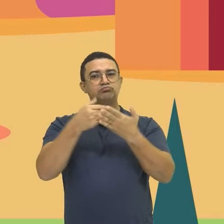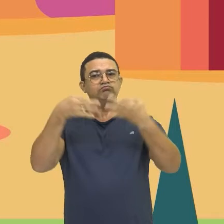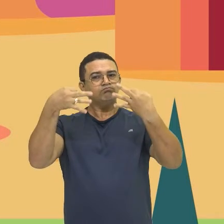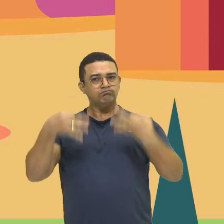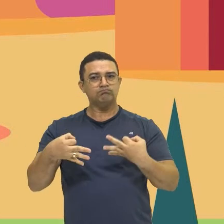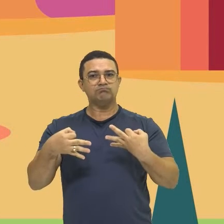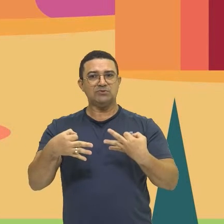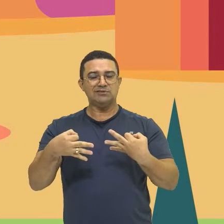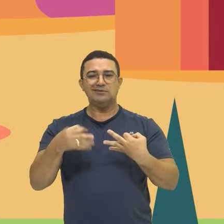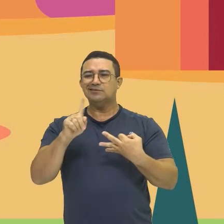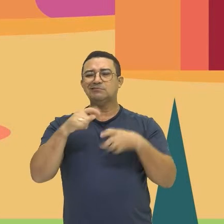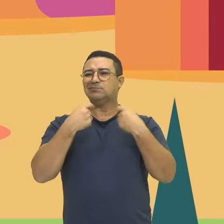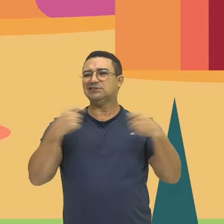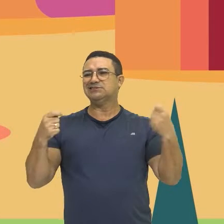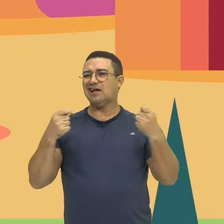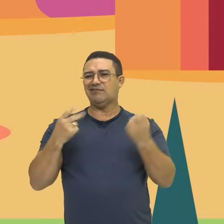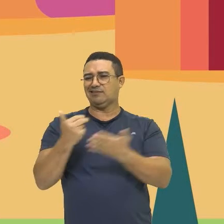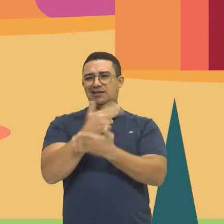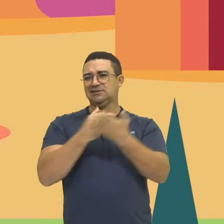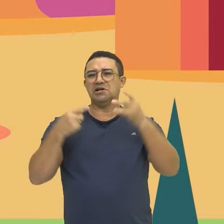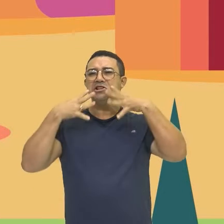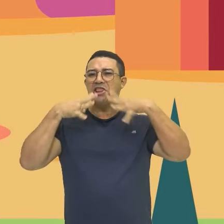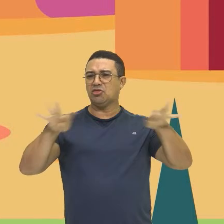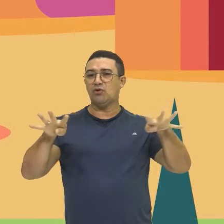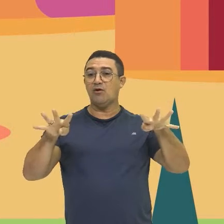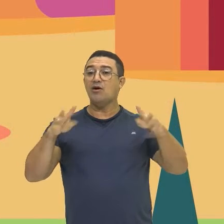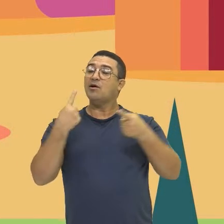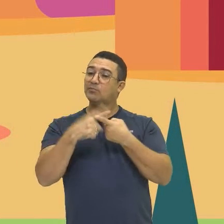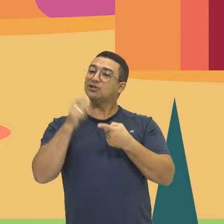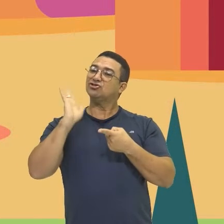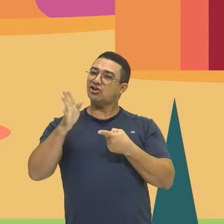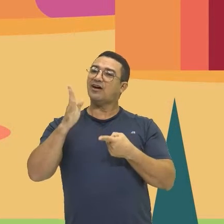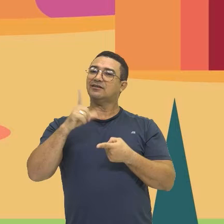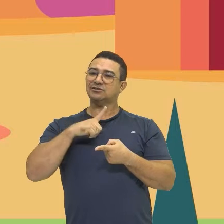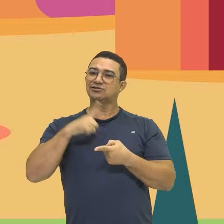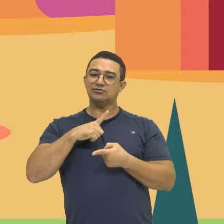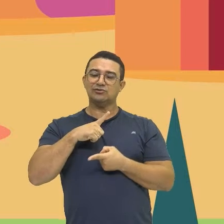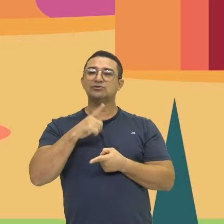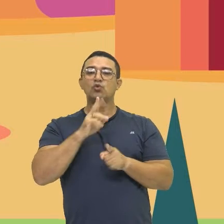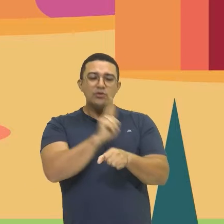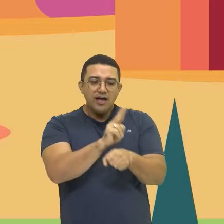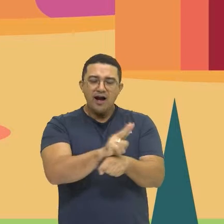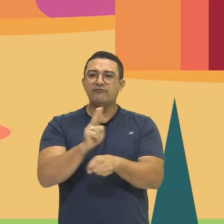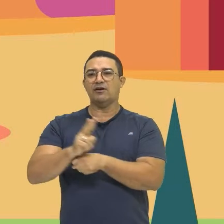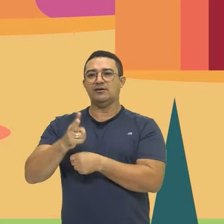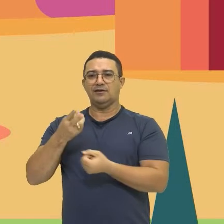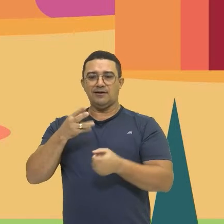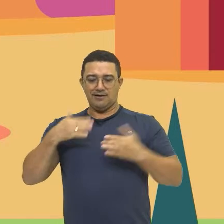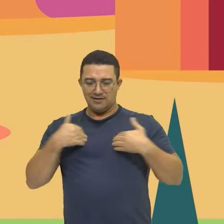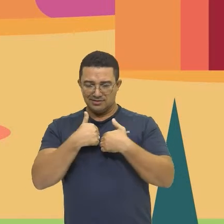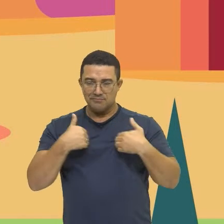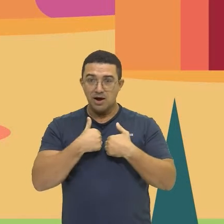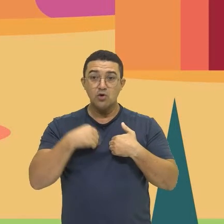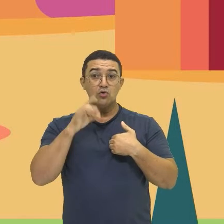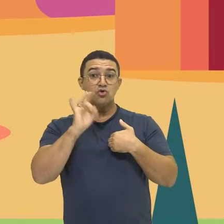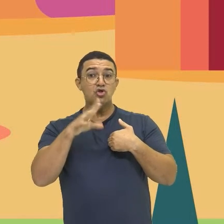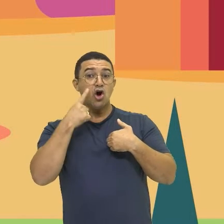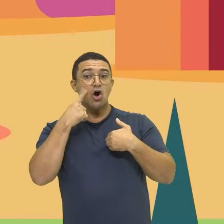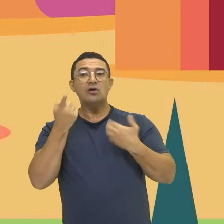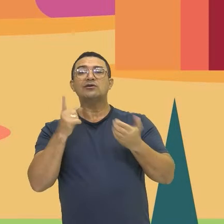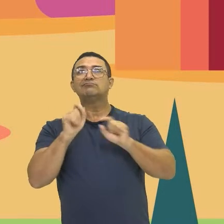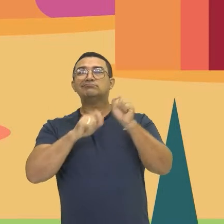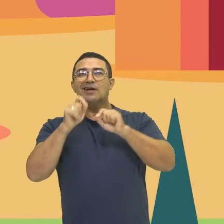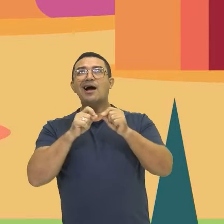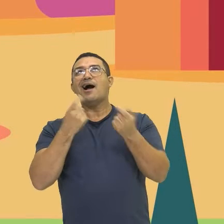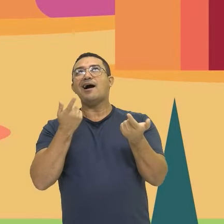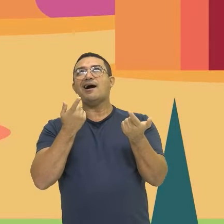fazer um desenho naturalista, porque ele já dominava aquele animal. Ele fazia apenas o seu desenho para registro do que